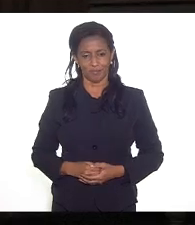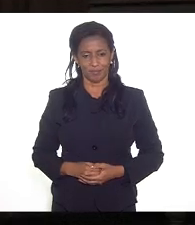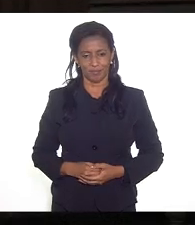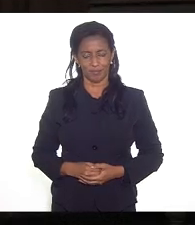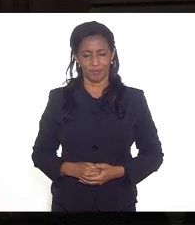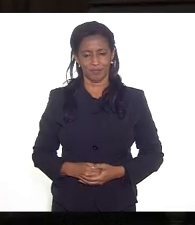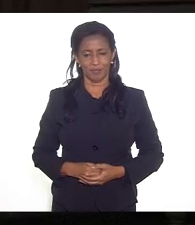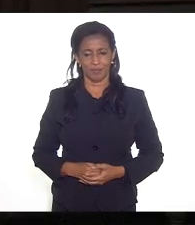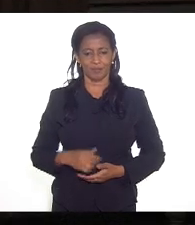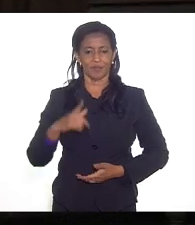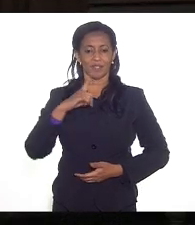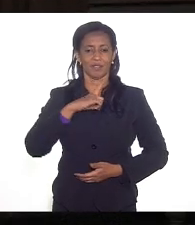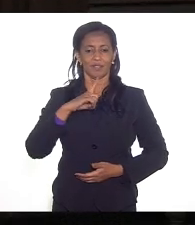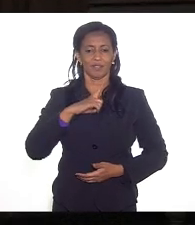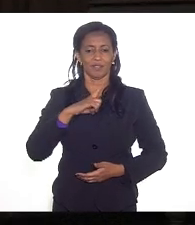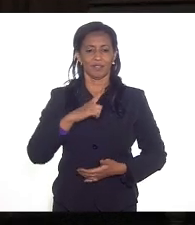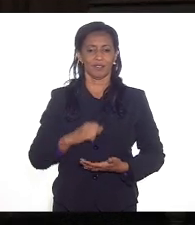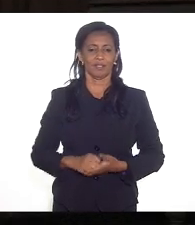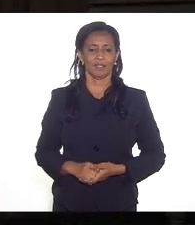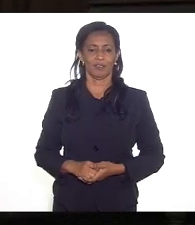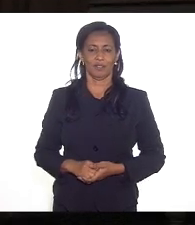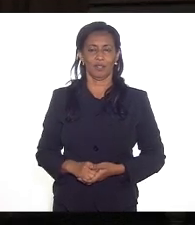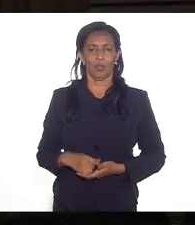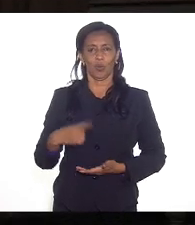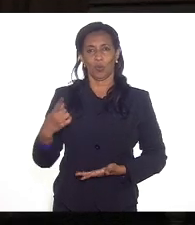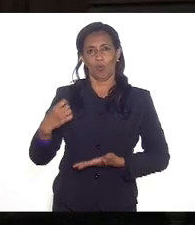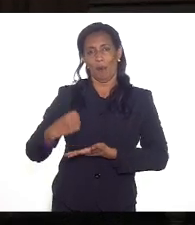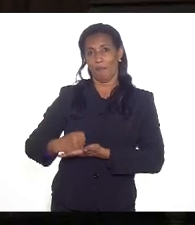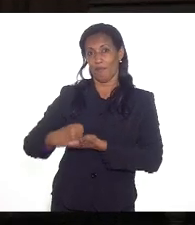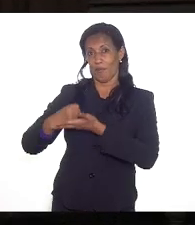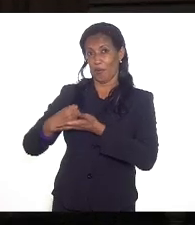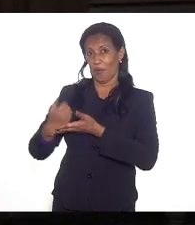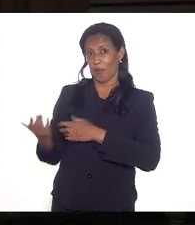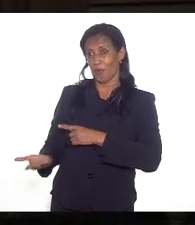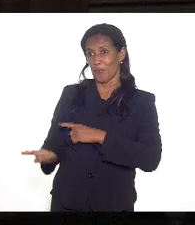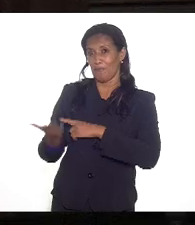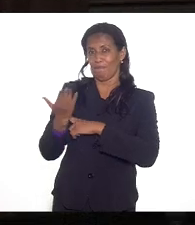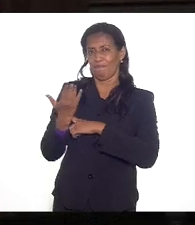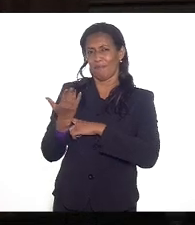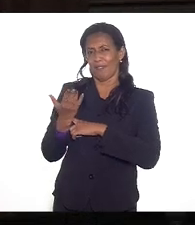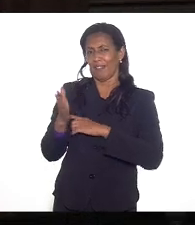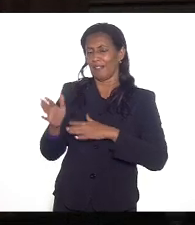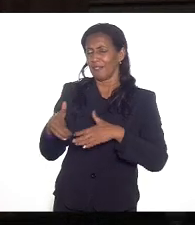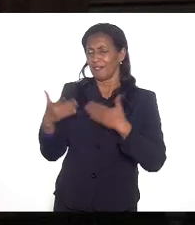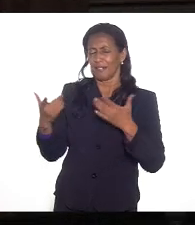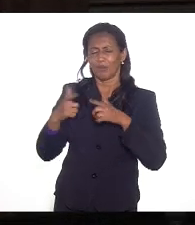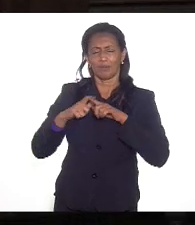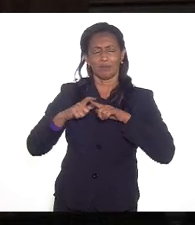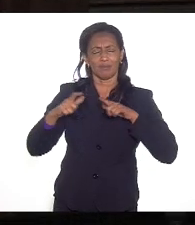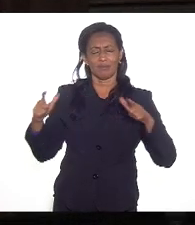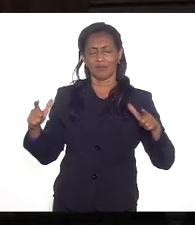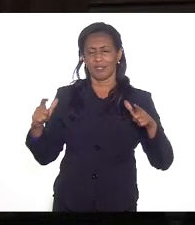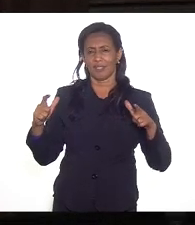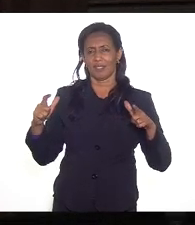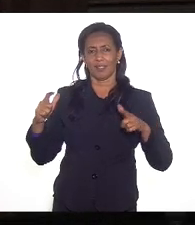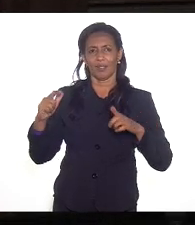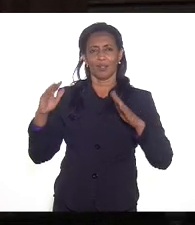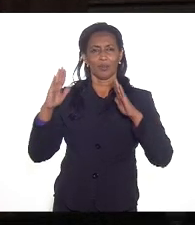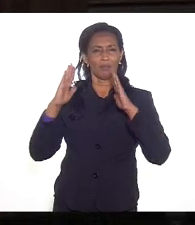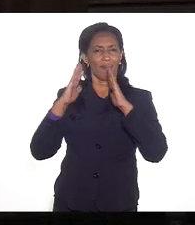Bom dia de um apoio tão online ali numa casa